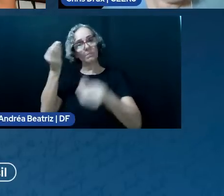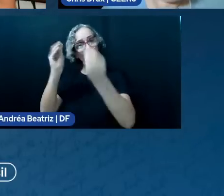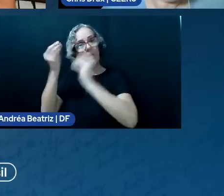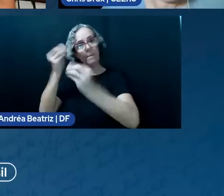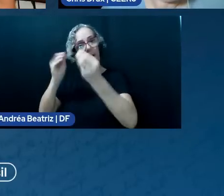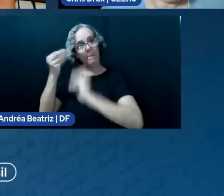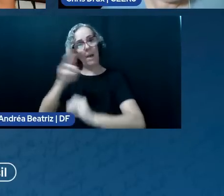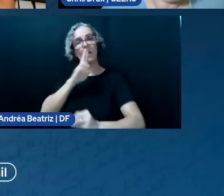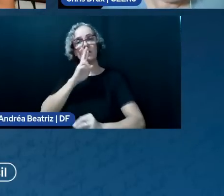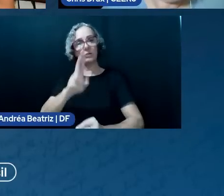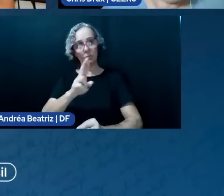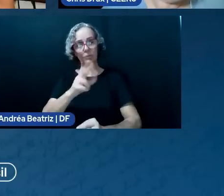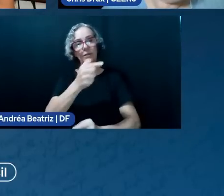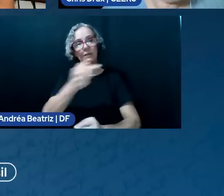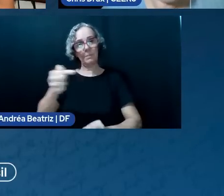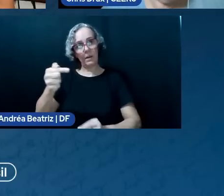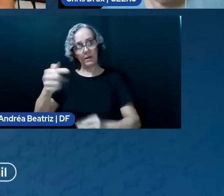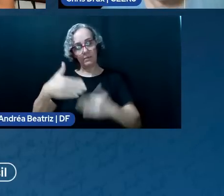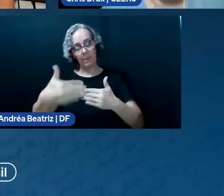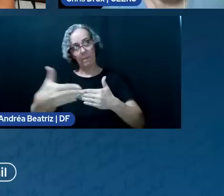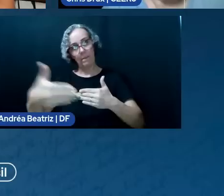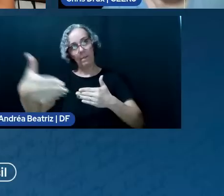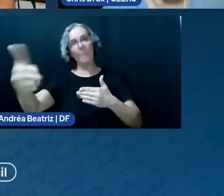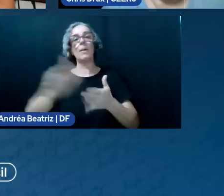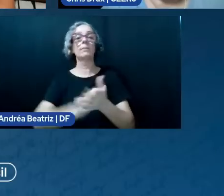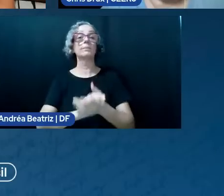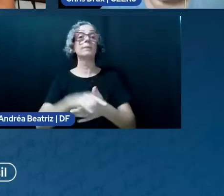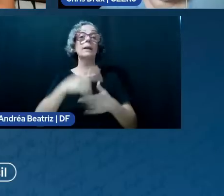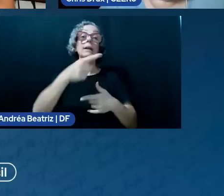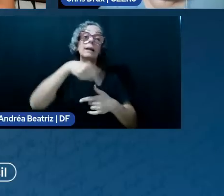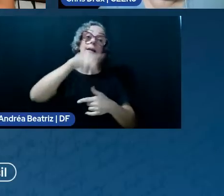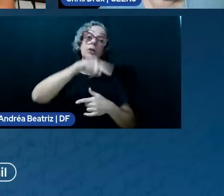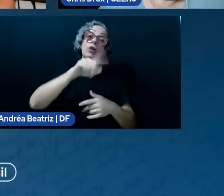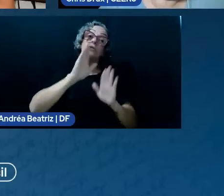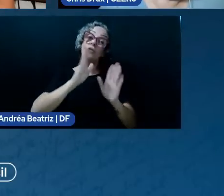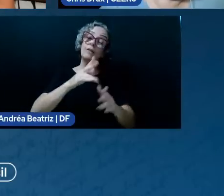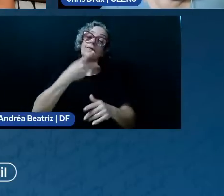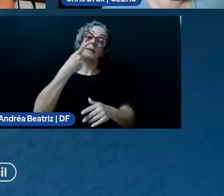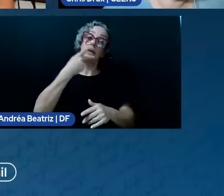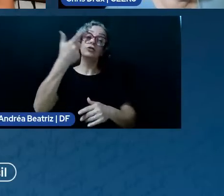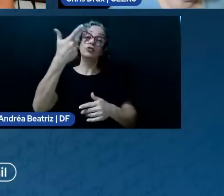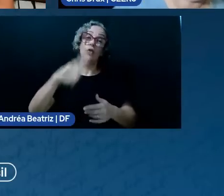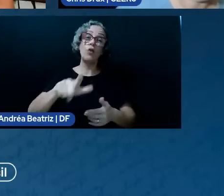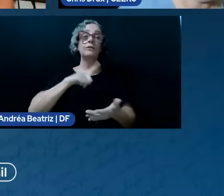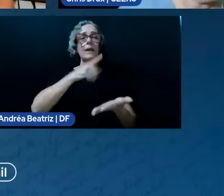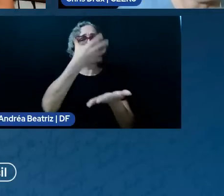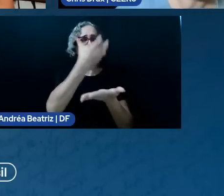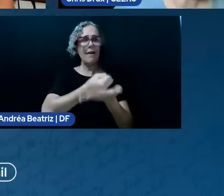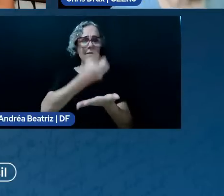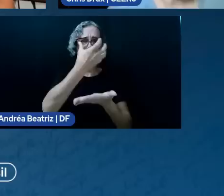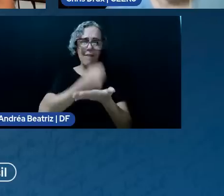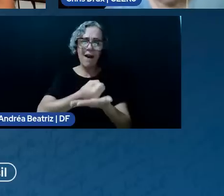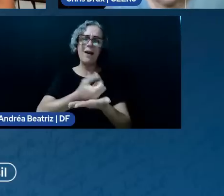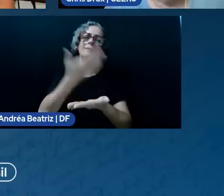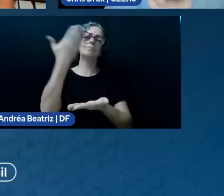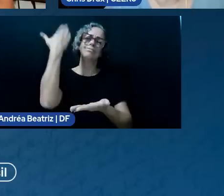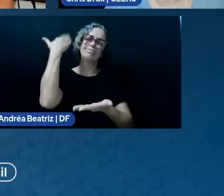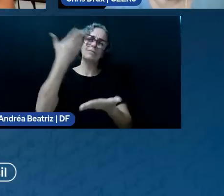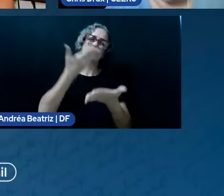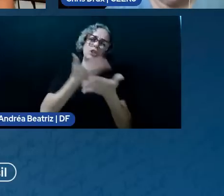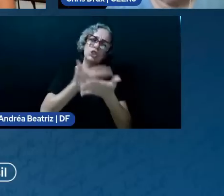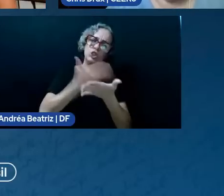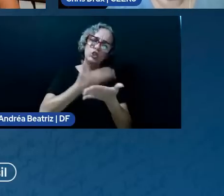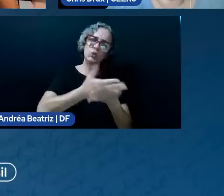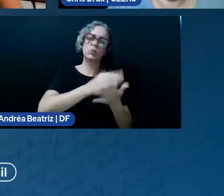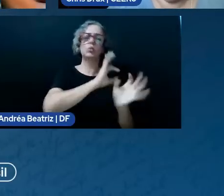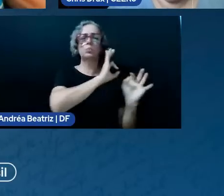semanais ficaram gravados, como a Cris já chamou a atenção, estão disponíveis gratuitamente. Você pode ver se está chegando agora todos os anteriores,